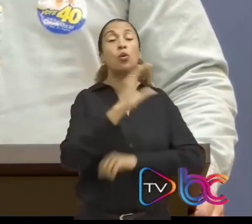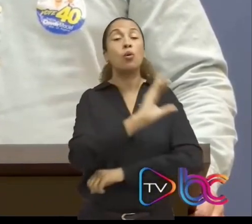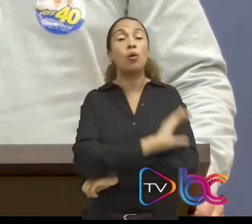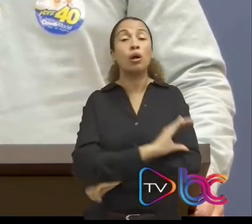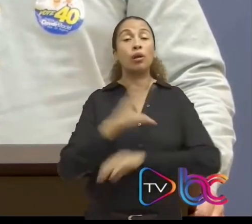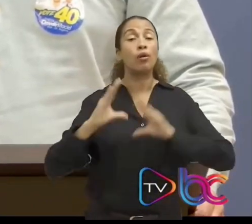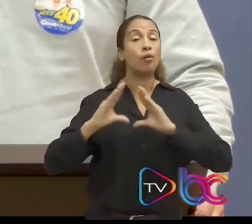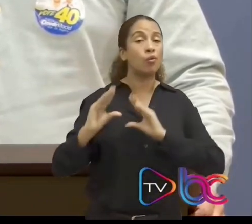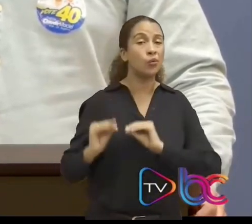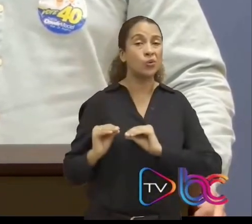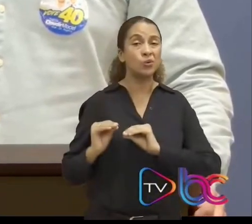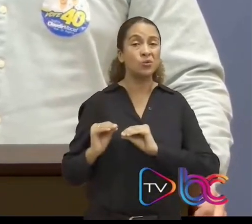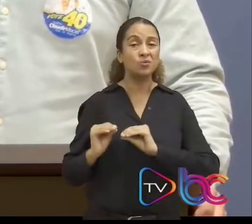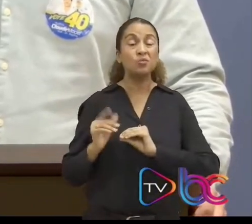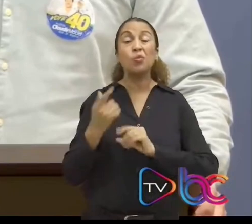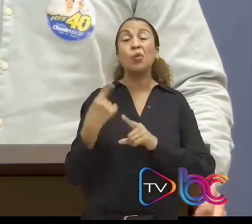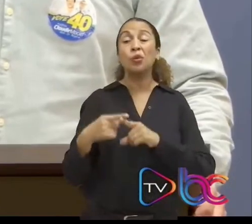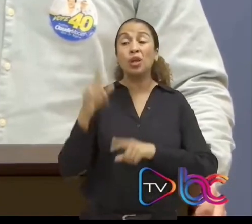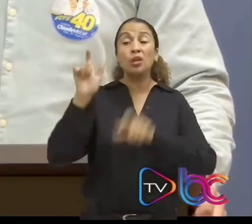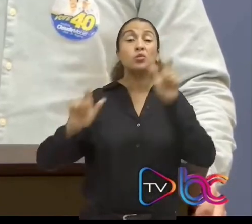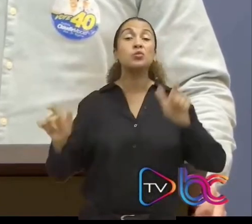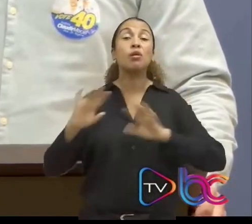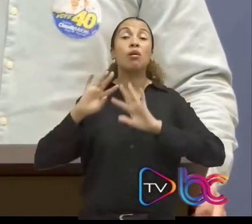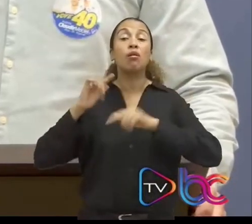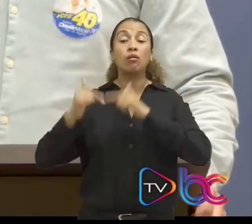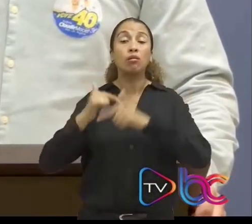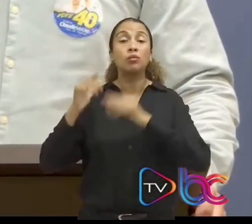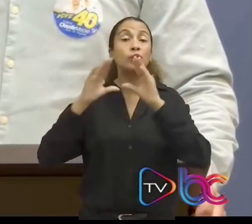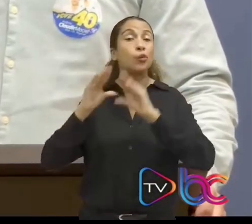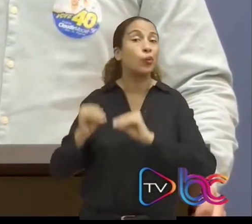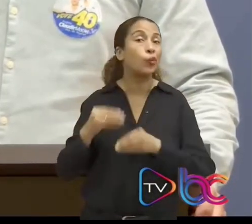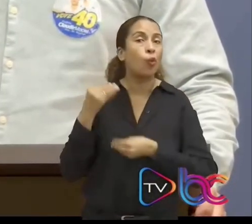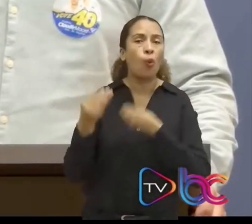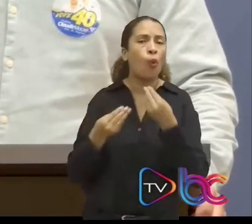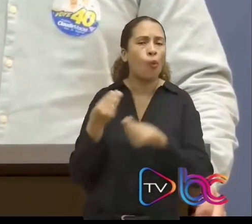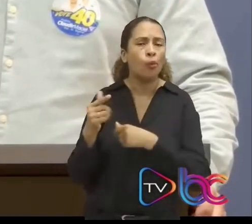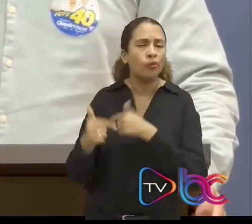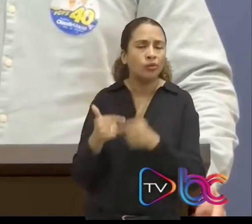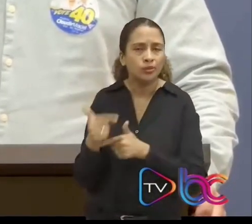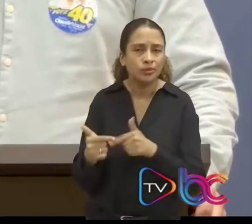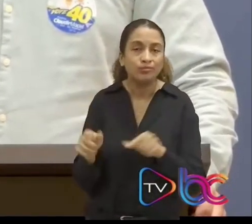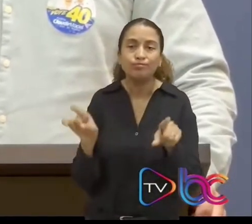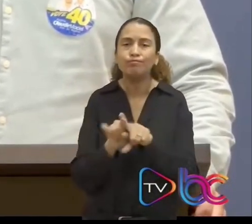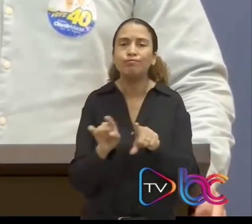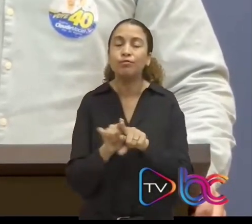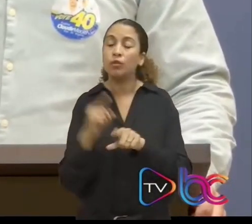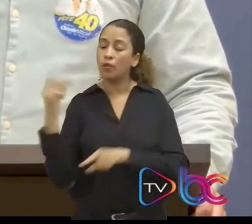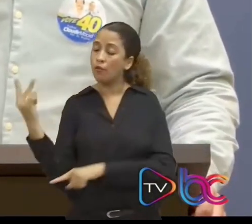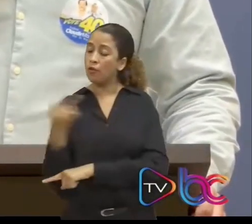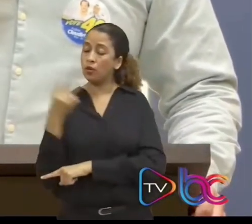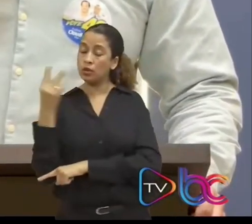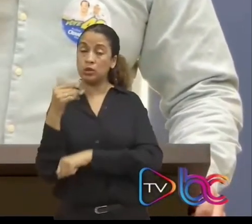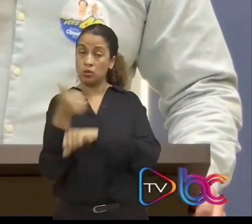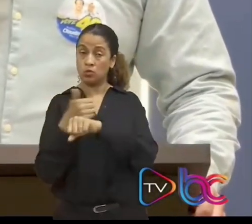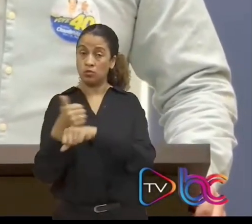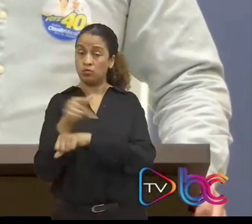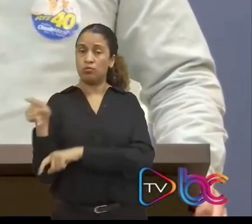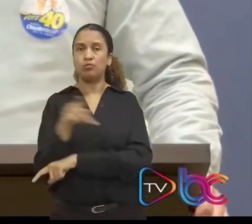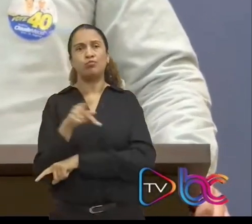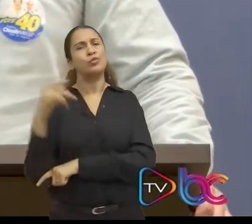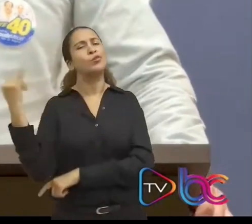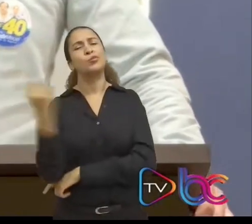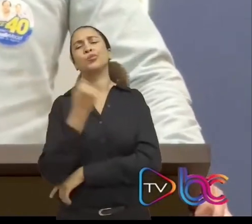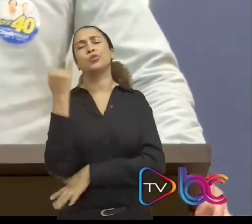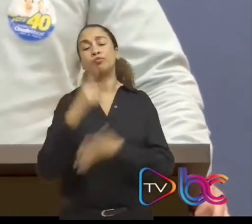noturna, para atender os trabalhadores que trabalham à noite. Além do mais, valorizar o professor é